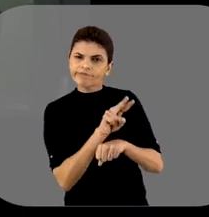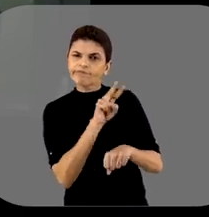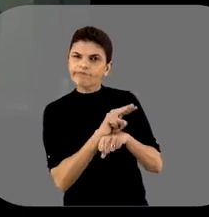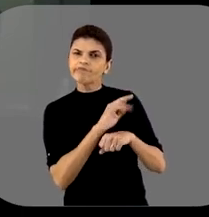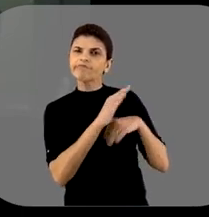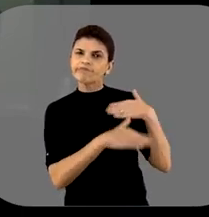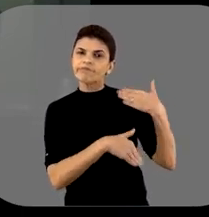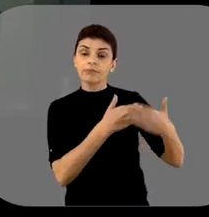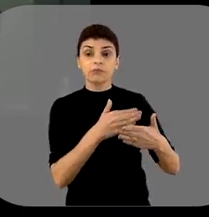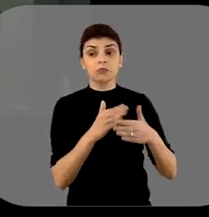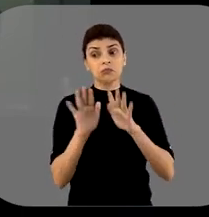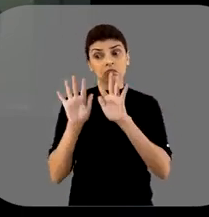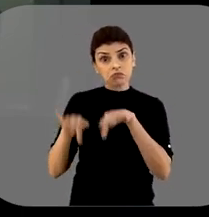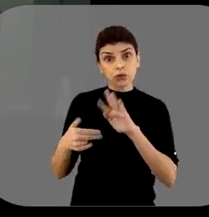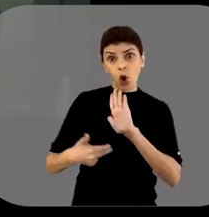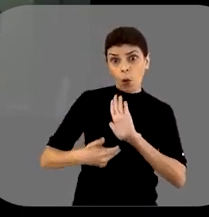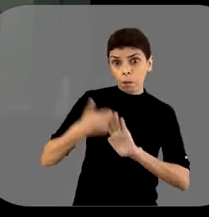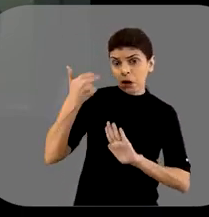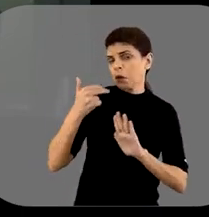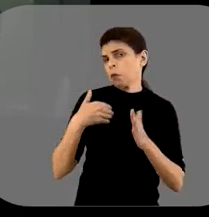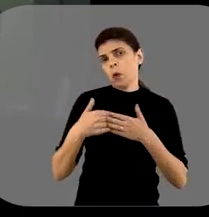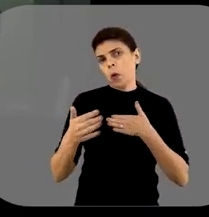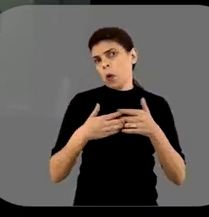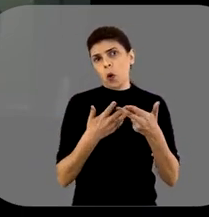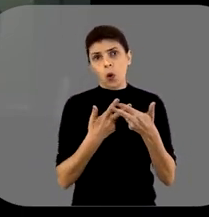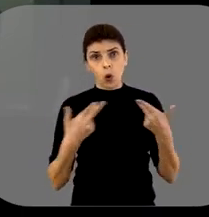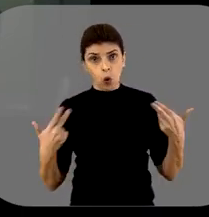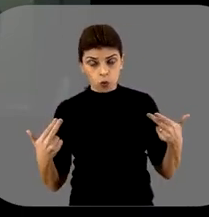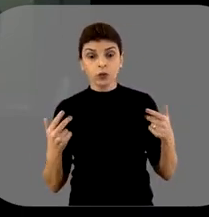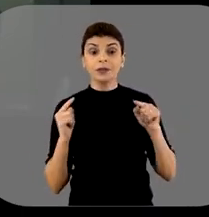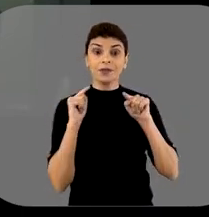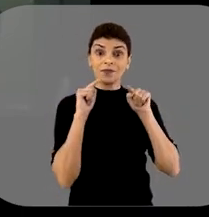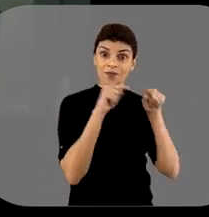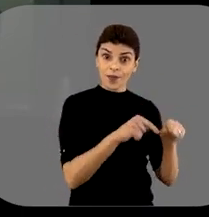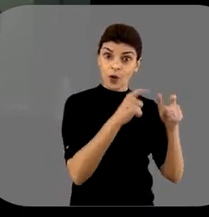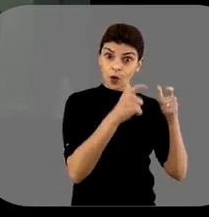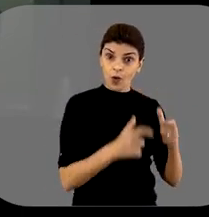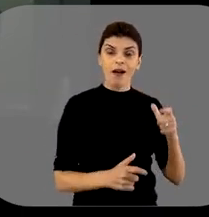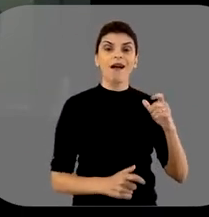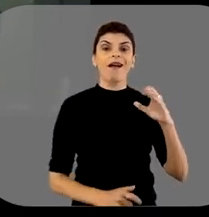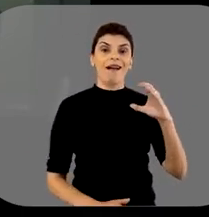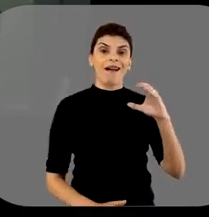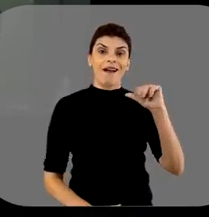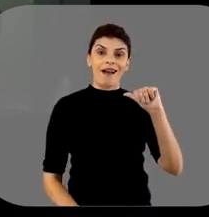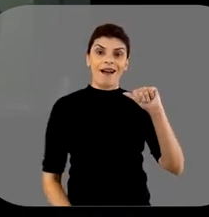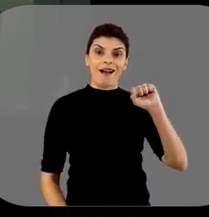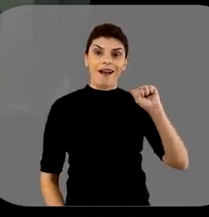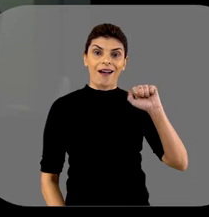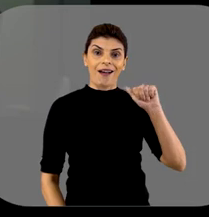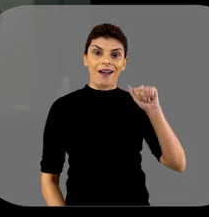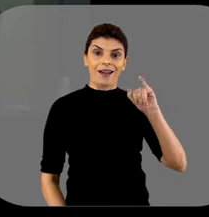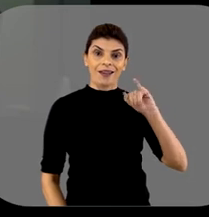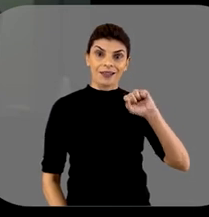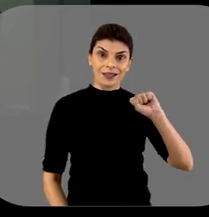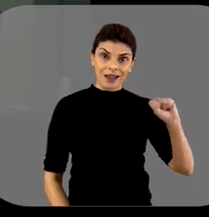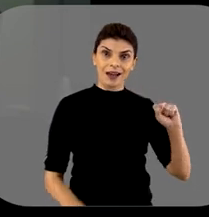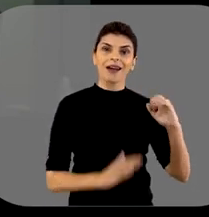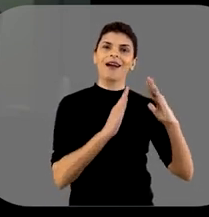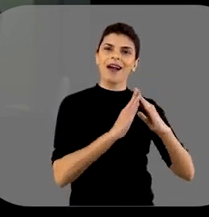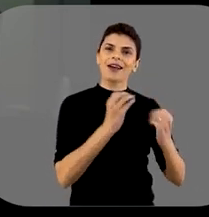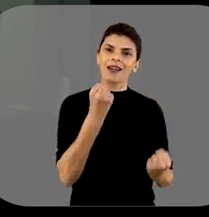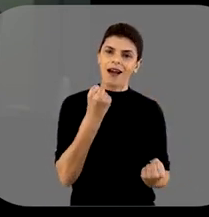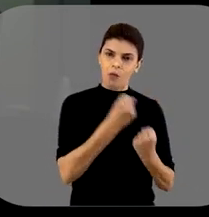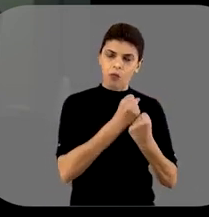daquele pós-operatório, qualquer coisa assim. Então ele vai para essas casas de apoio, que são as casais. E nessas casais